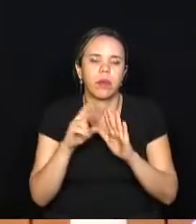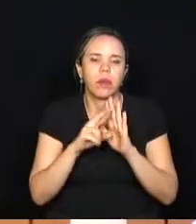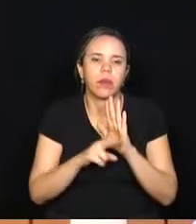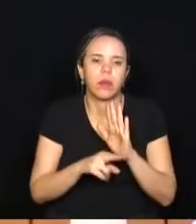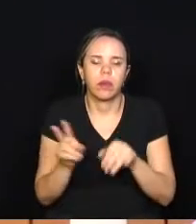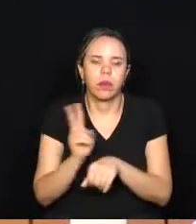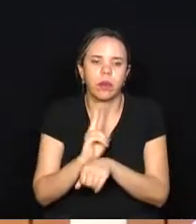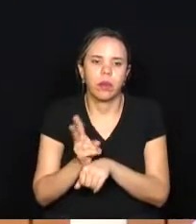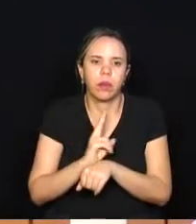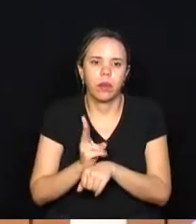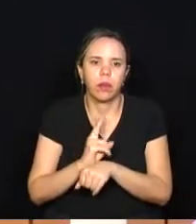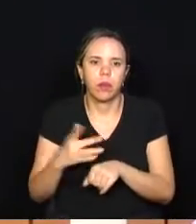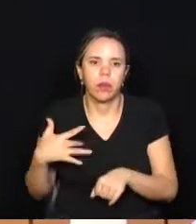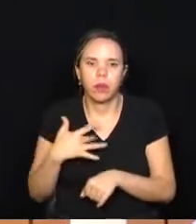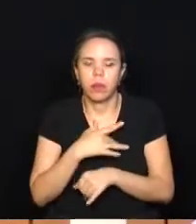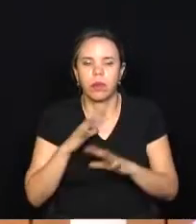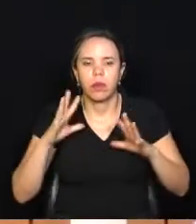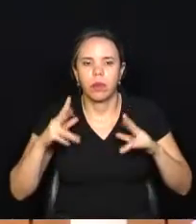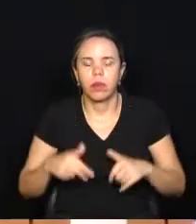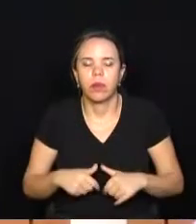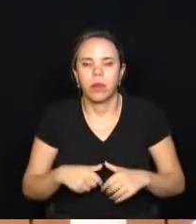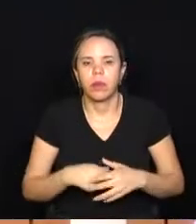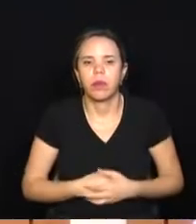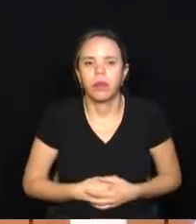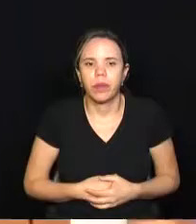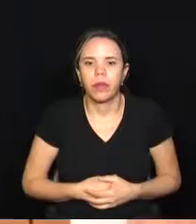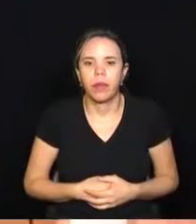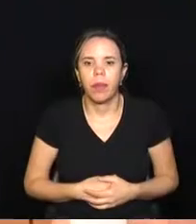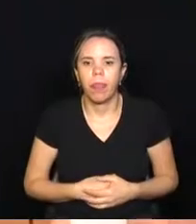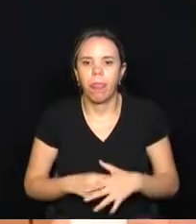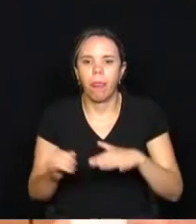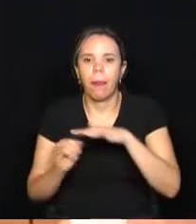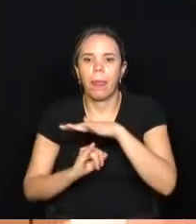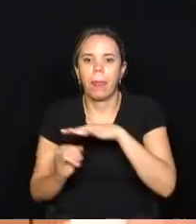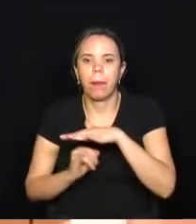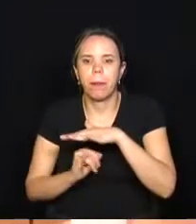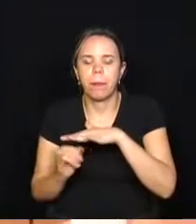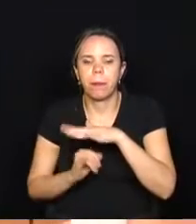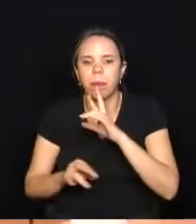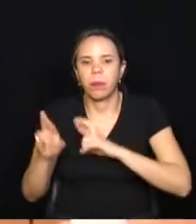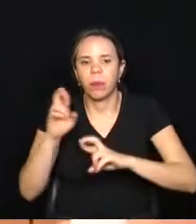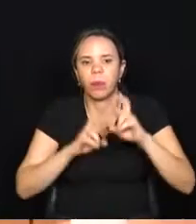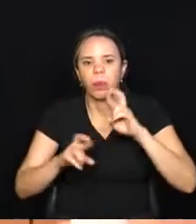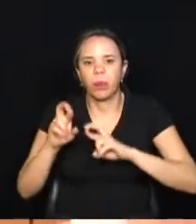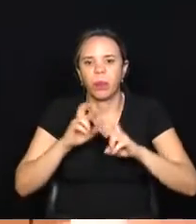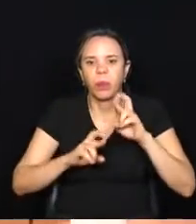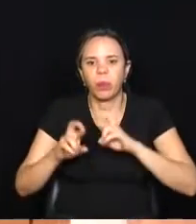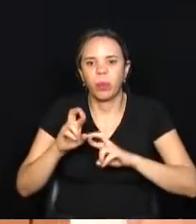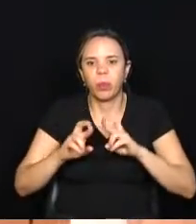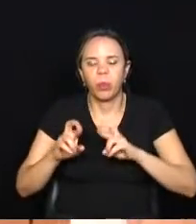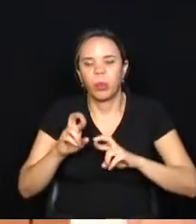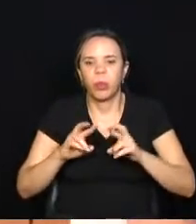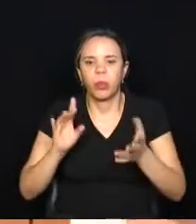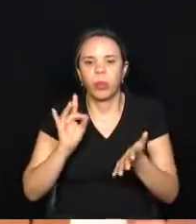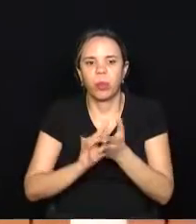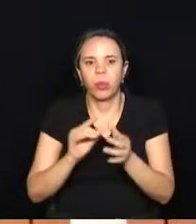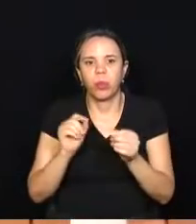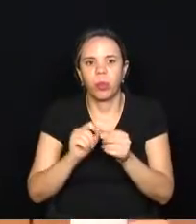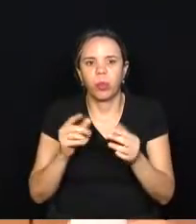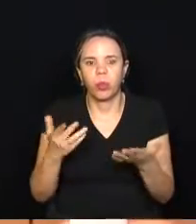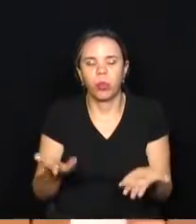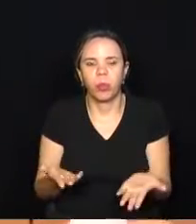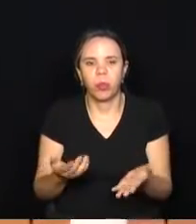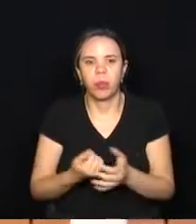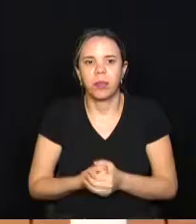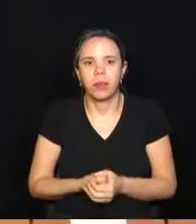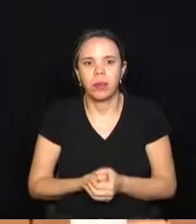vigilância sanitária, né? Então, essas instituições, essas fiscalizações acabam sendo realizadas para